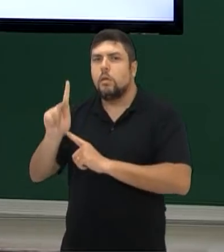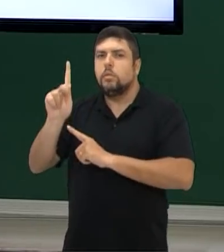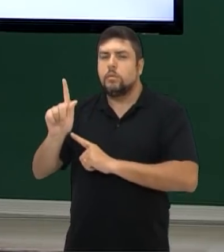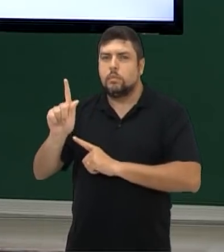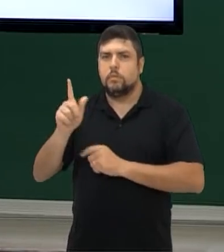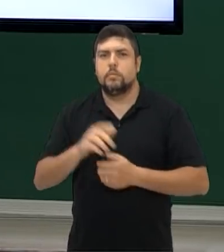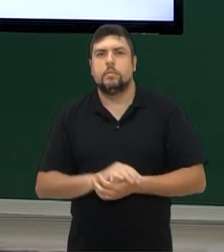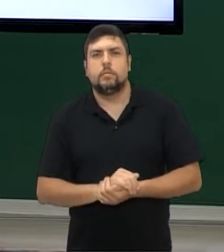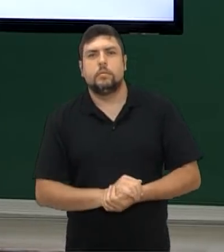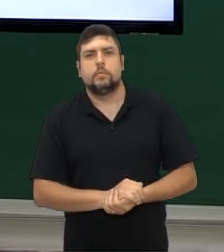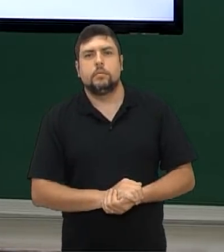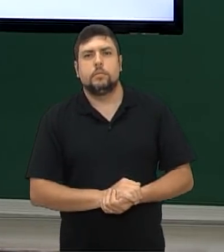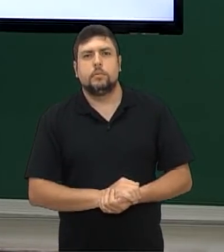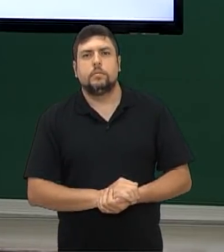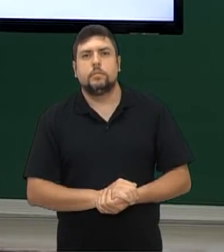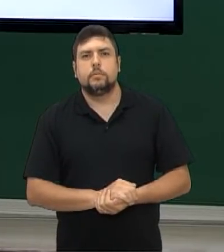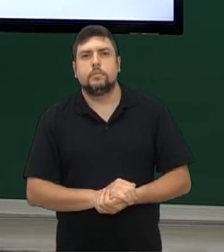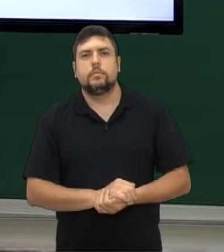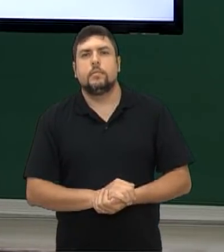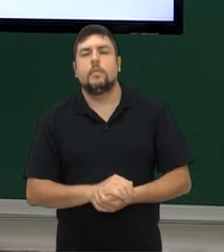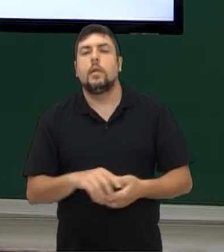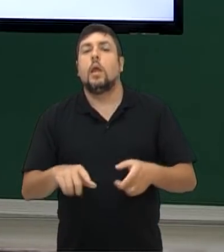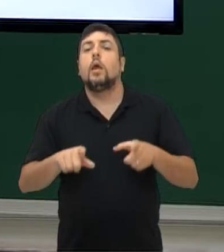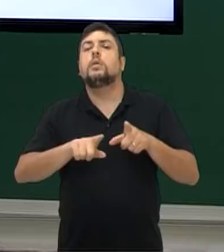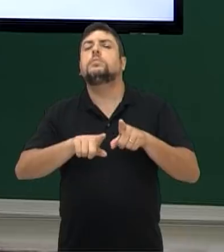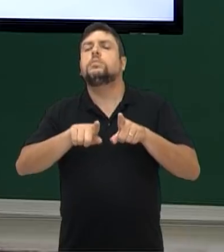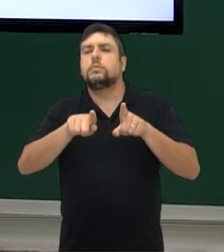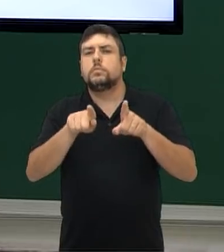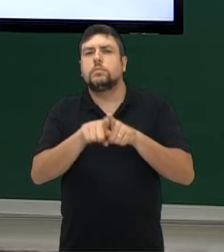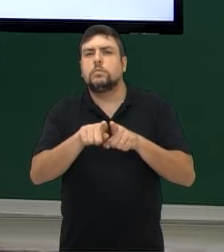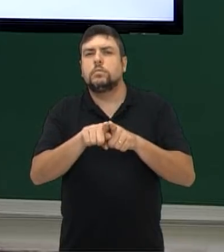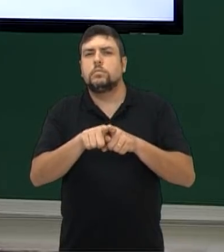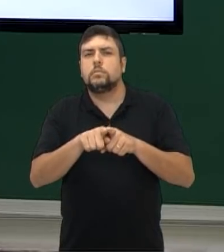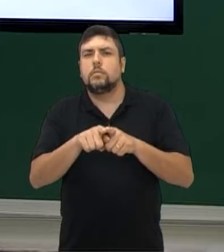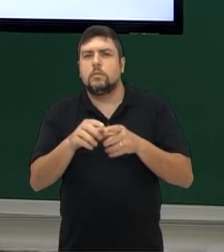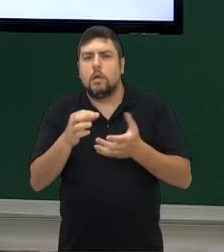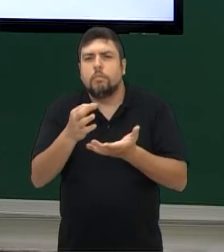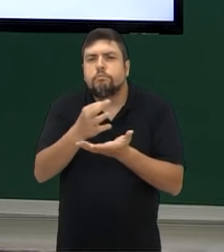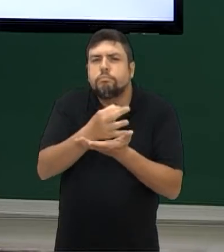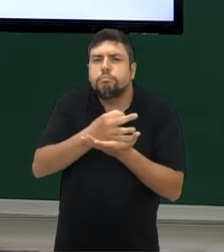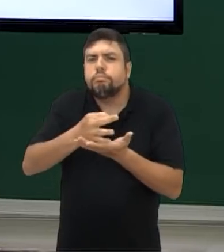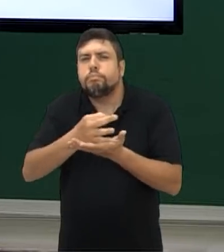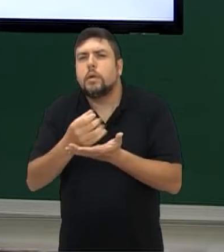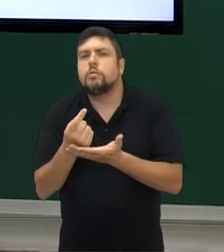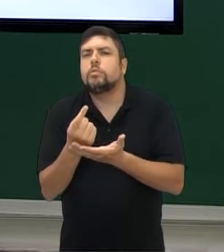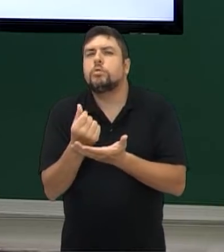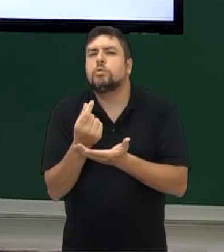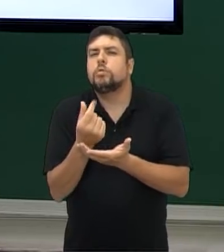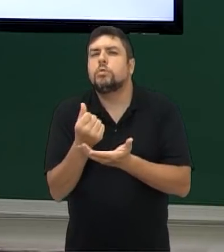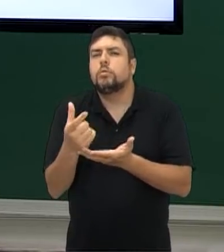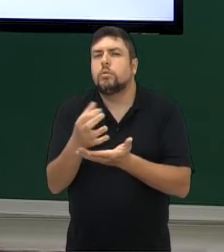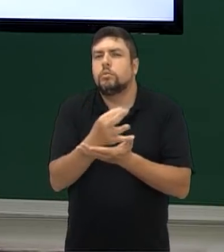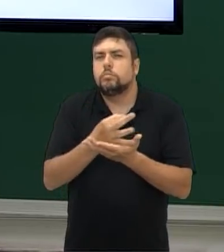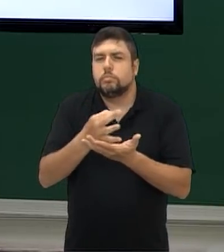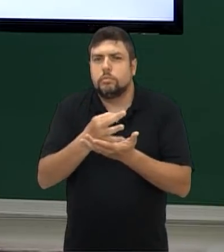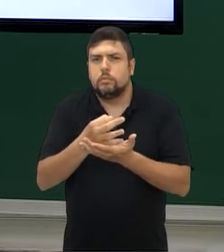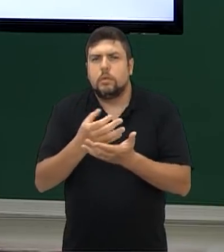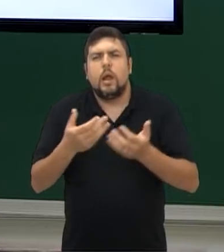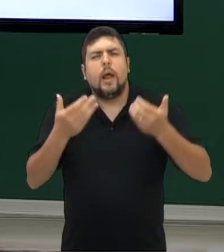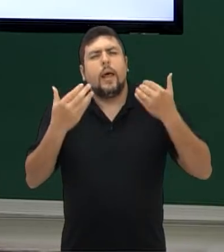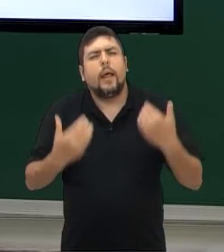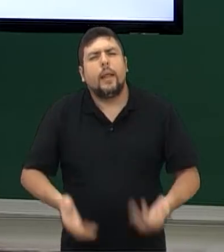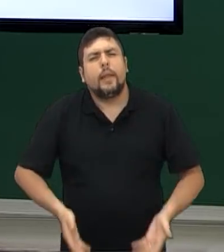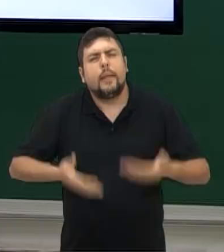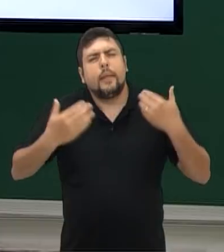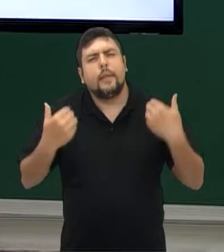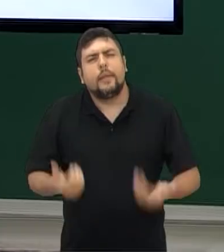ok? Muito bem. Também a gente tem a massa de uma moeda. Bom, moeda é bem levinha, né? Ela quase não pesa nada,